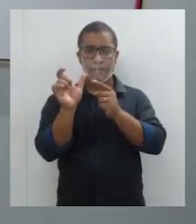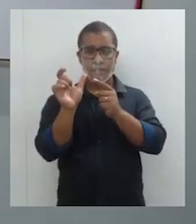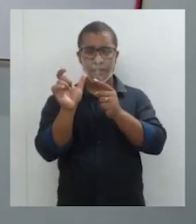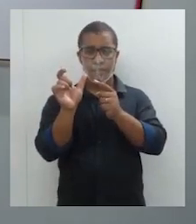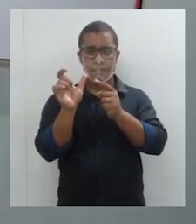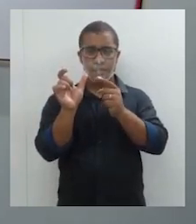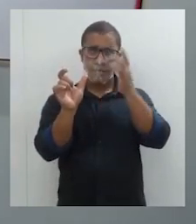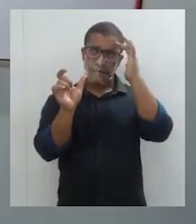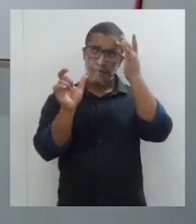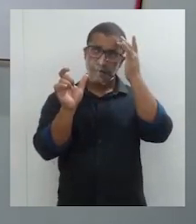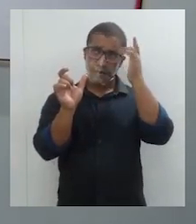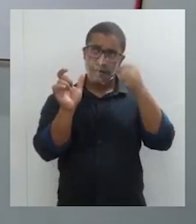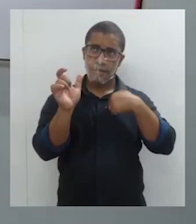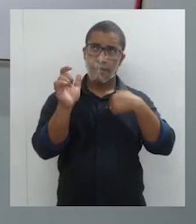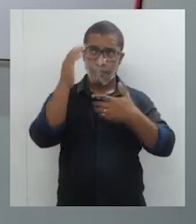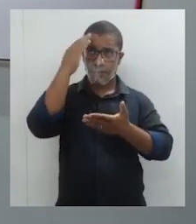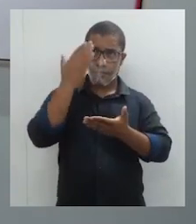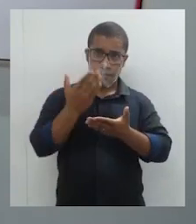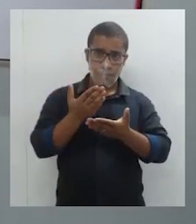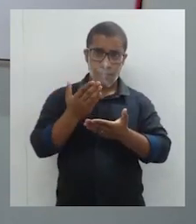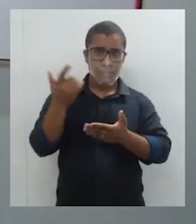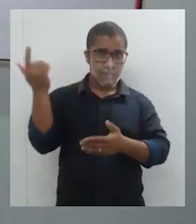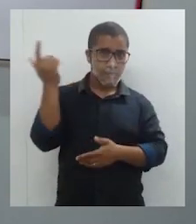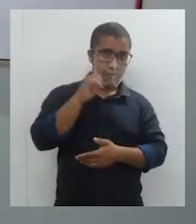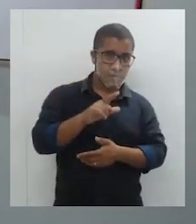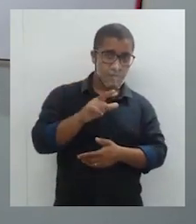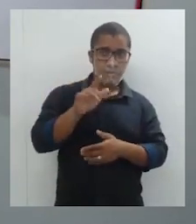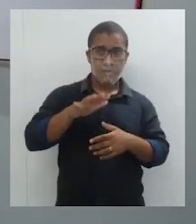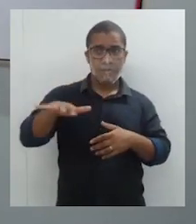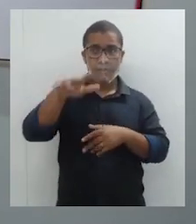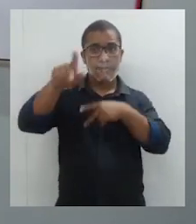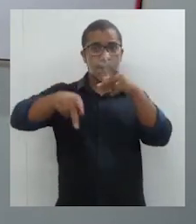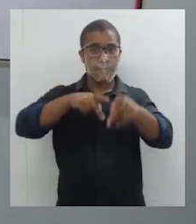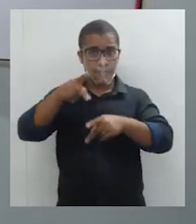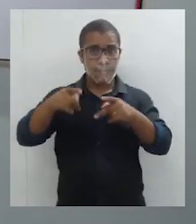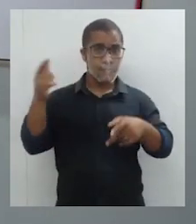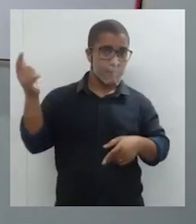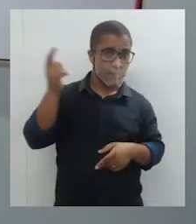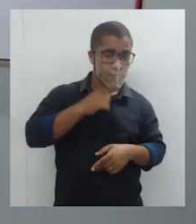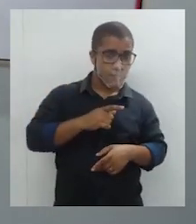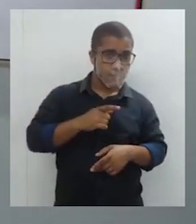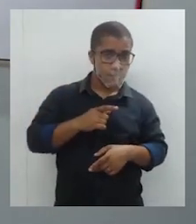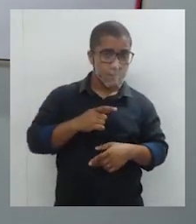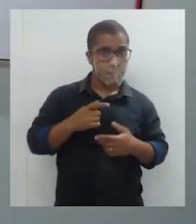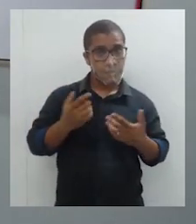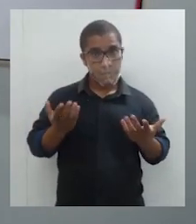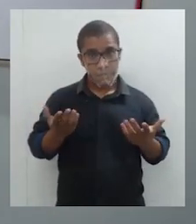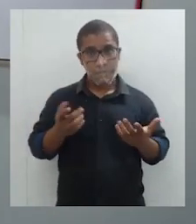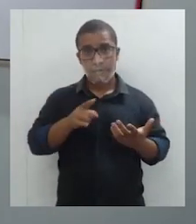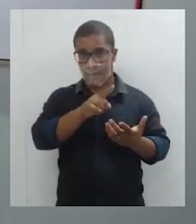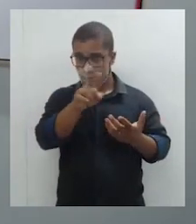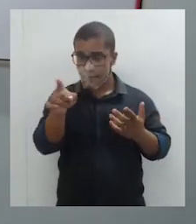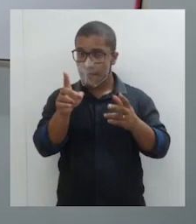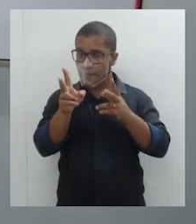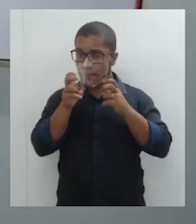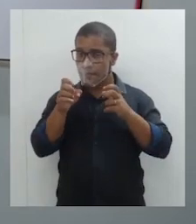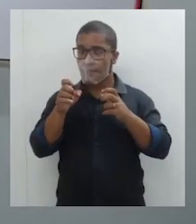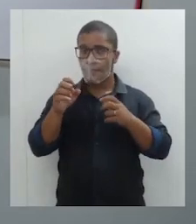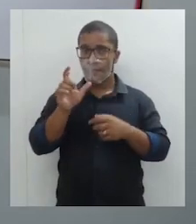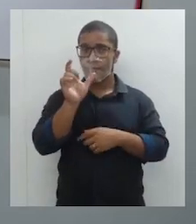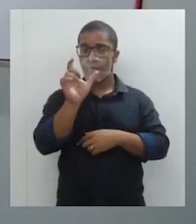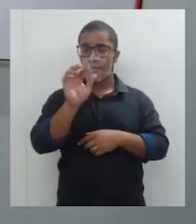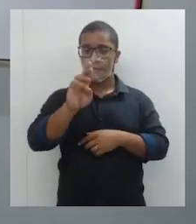e se repensar sobre esse povo sobre essa tradição então vejam só oque é